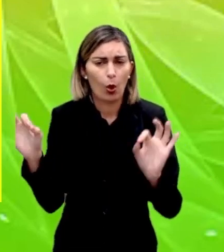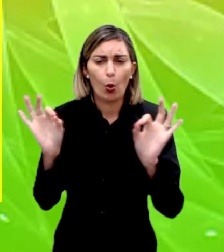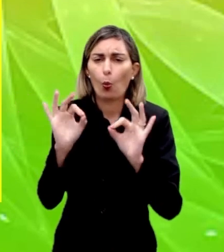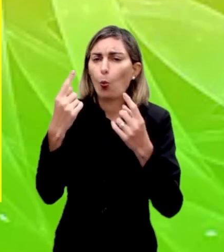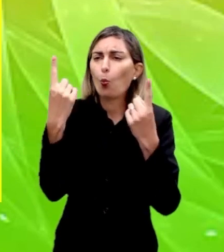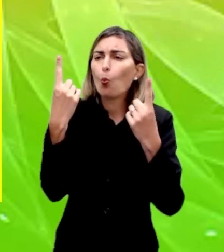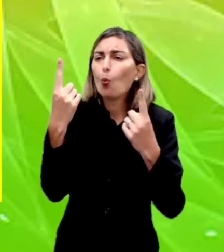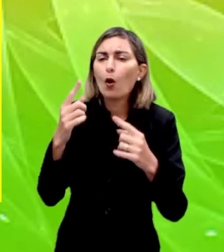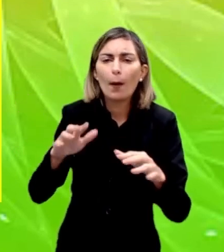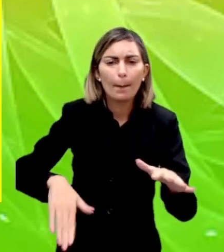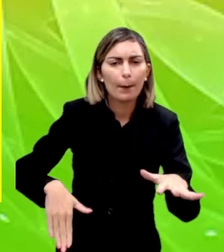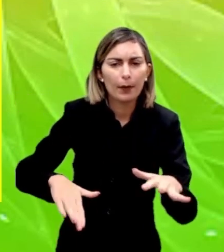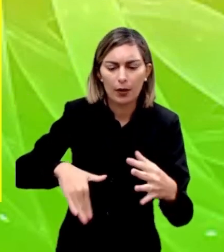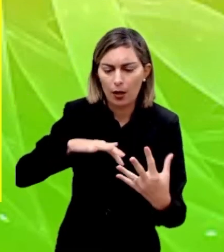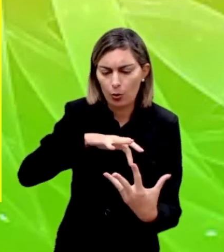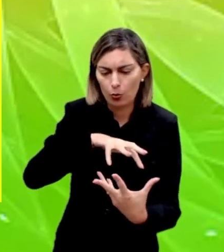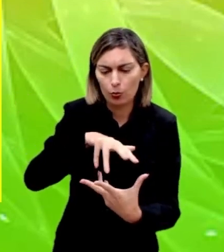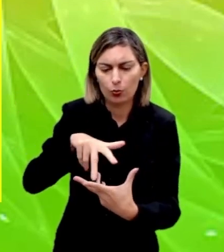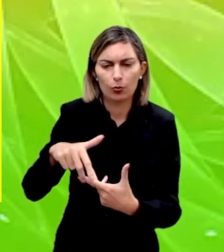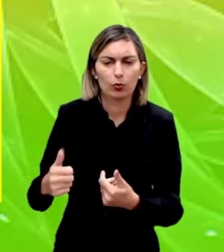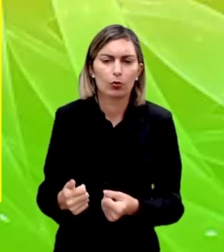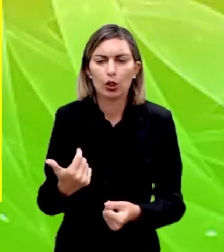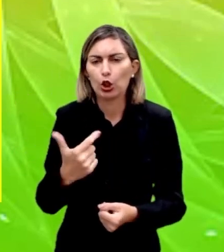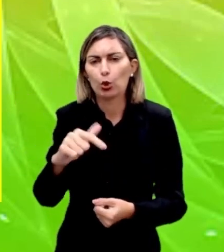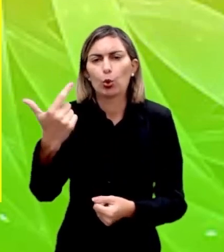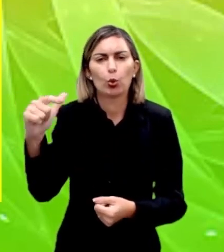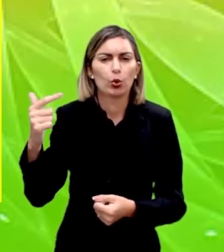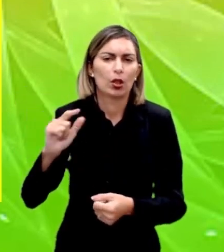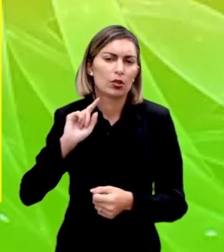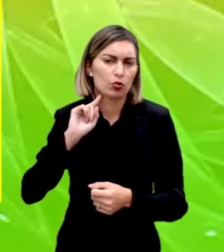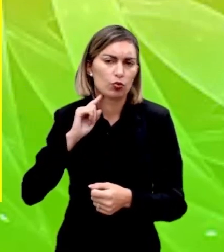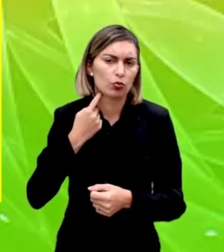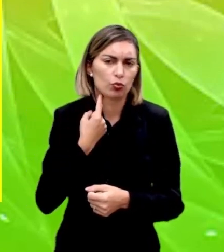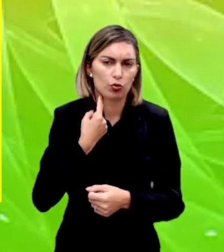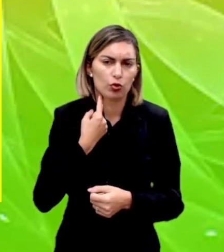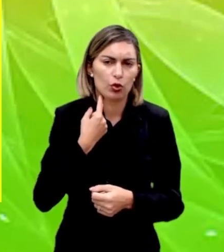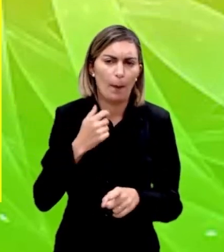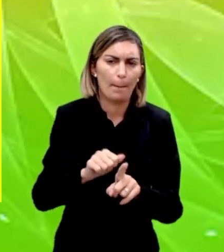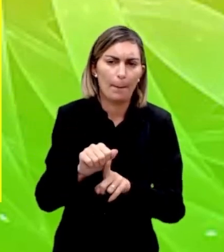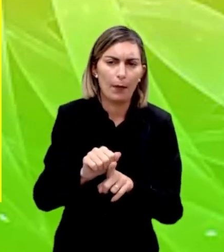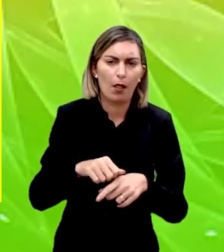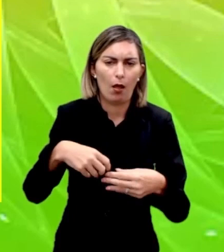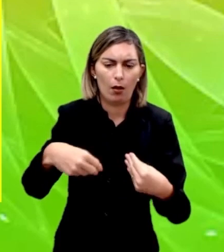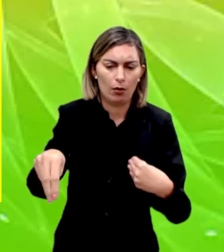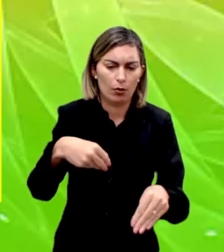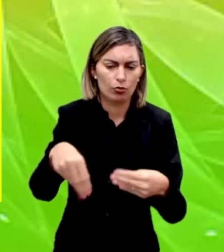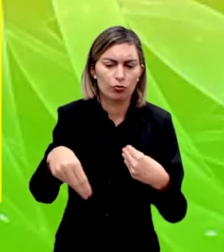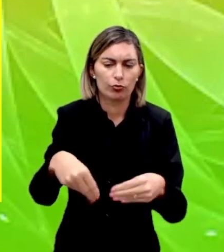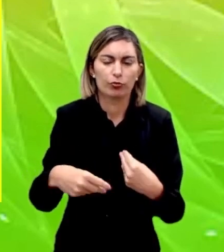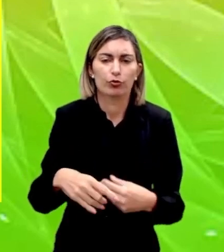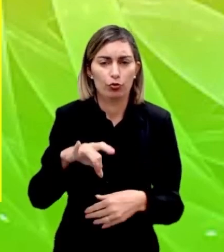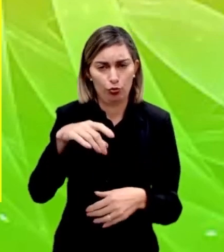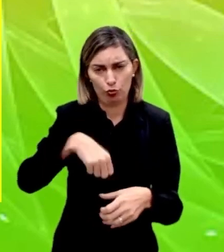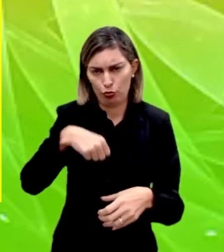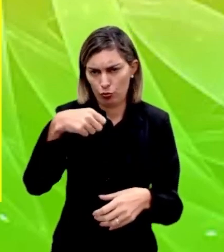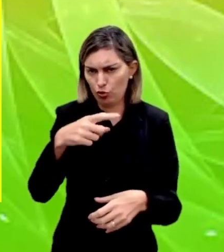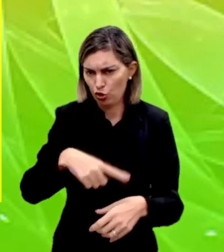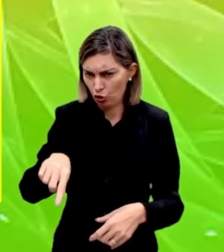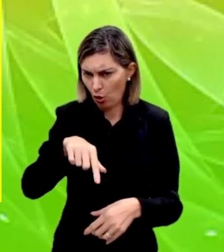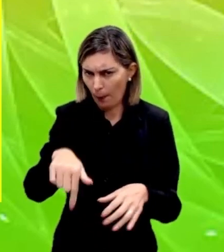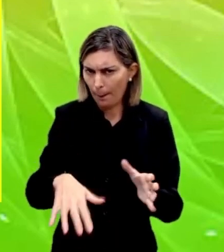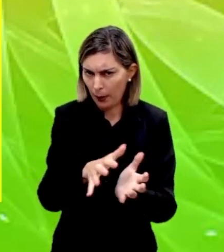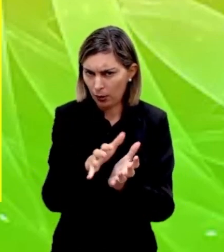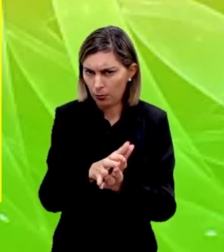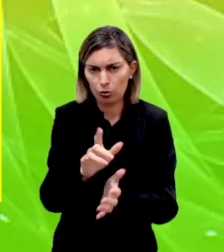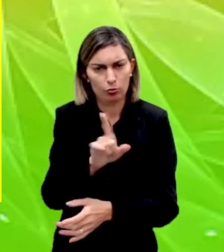praia no planeta Terra que não esteja contaminada por plástico. Então não é só as nossas. As outras praias do